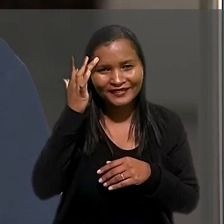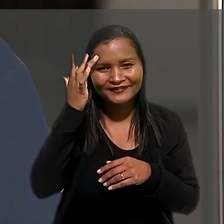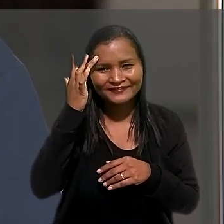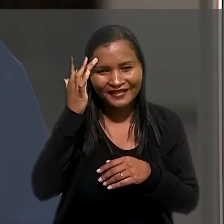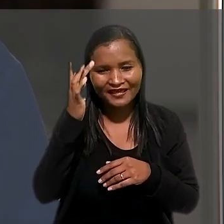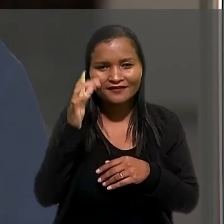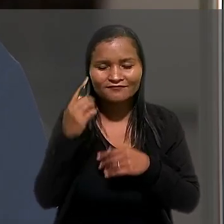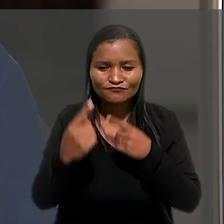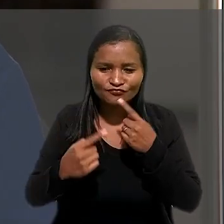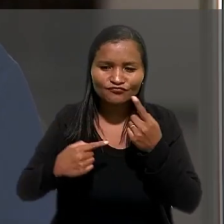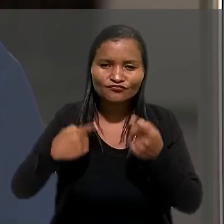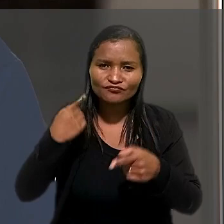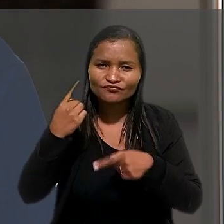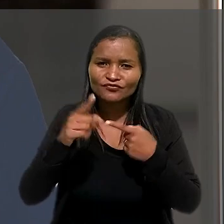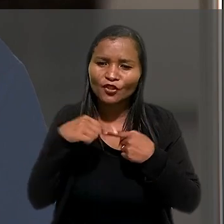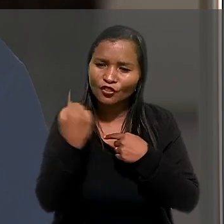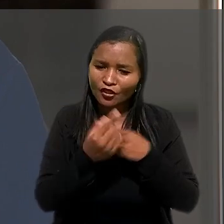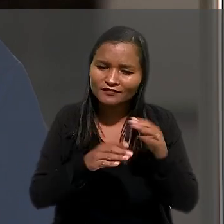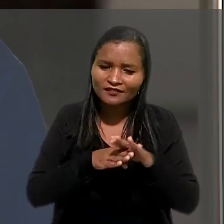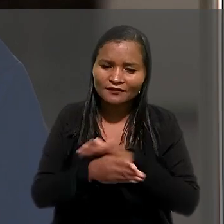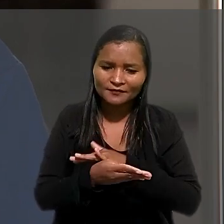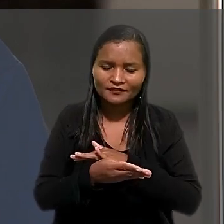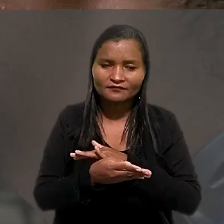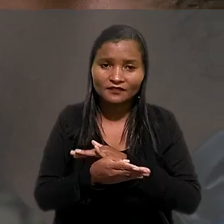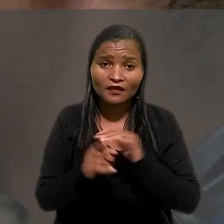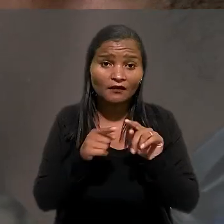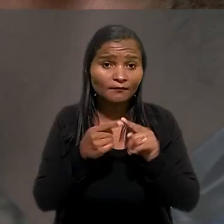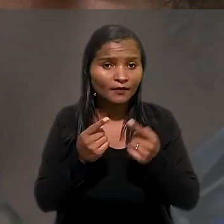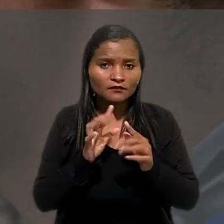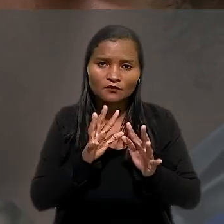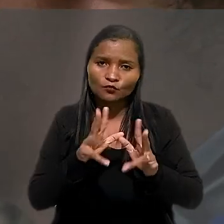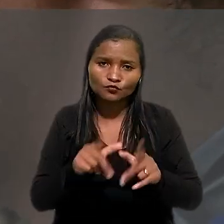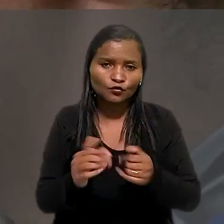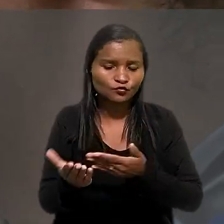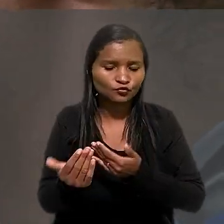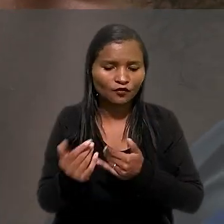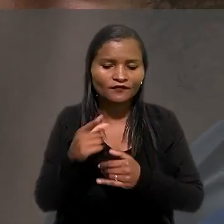vai passando os dias ali e você vai se adaptando, né? Só que nem